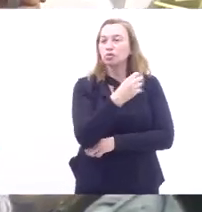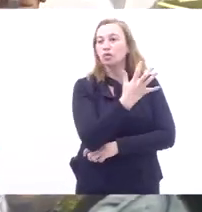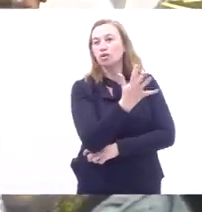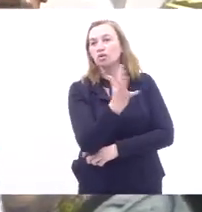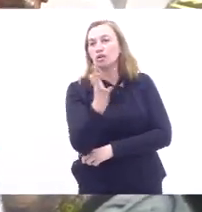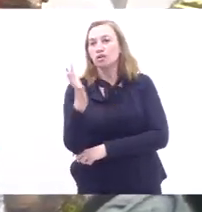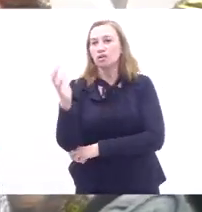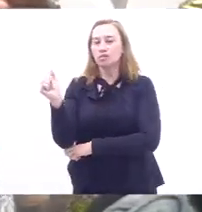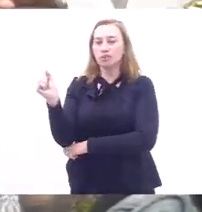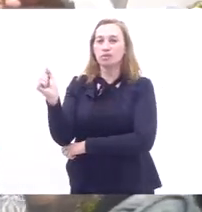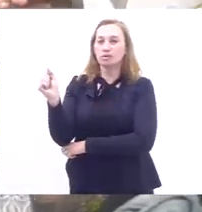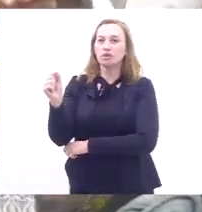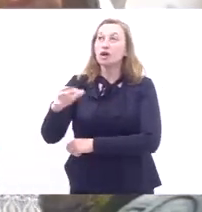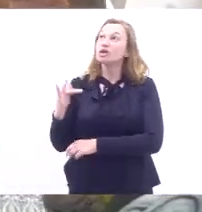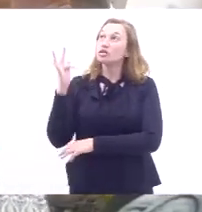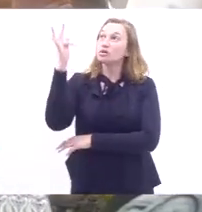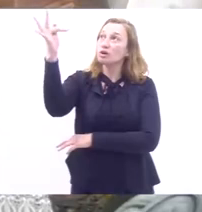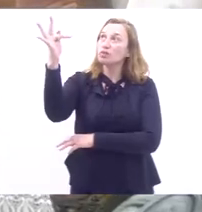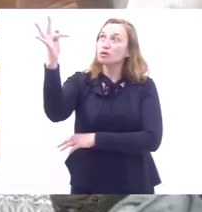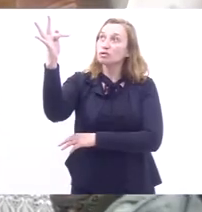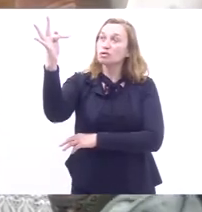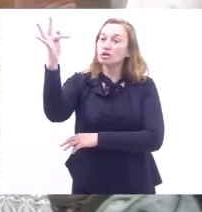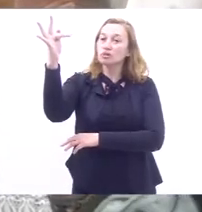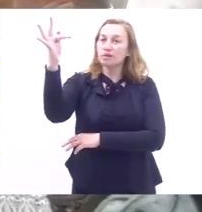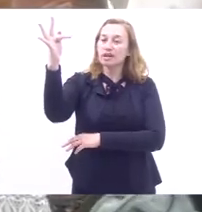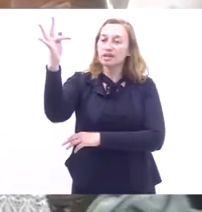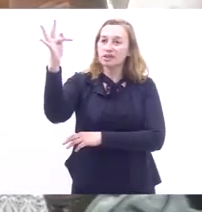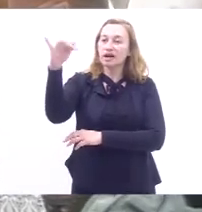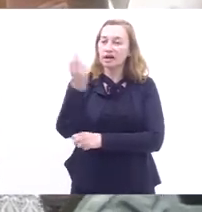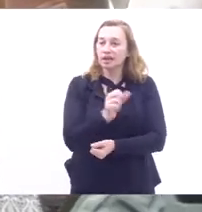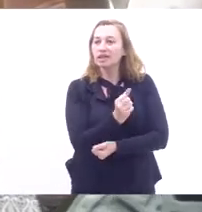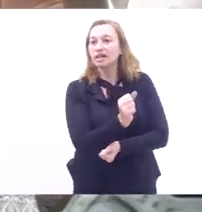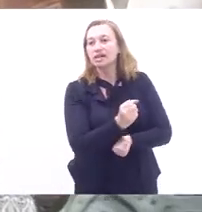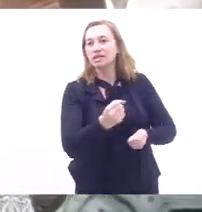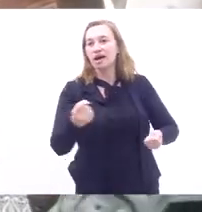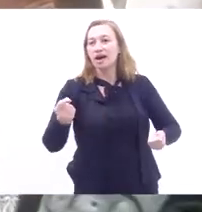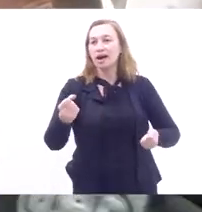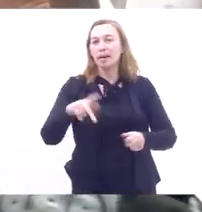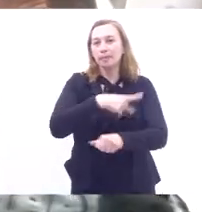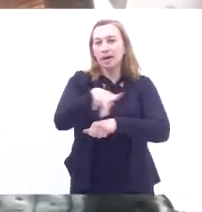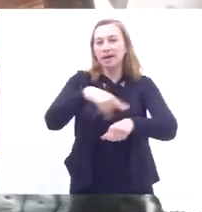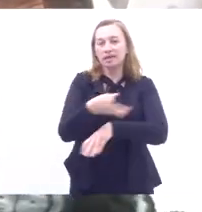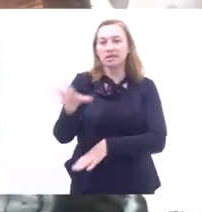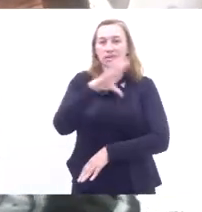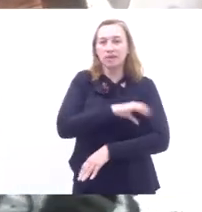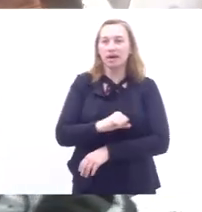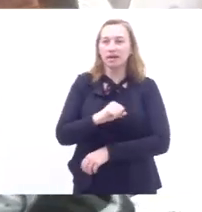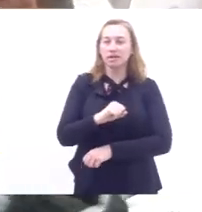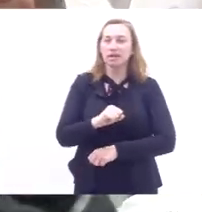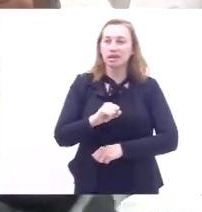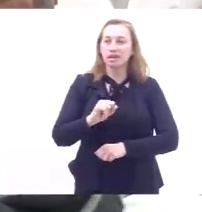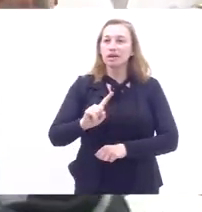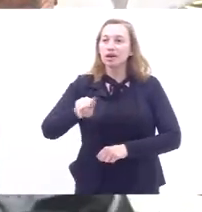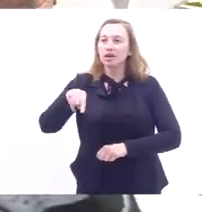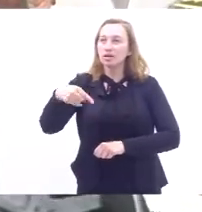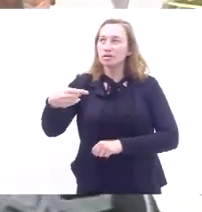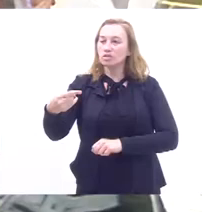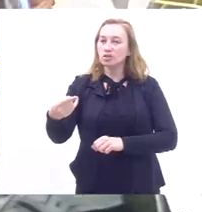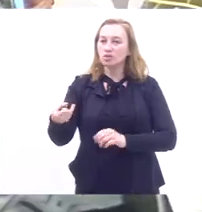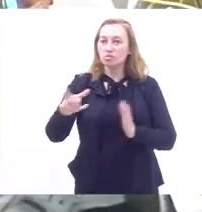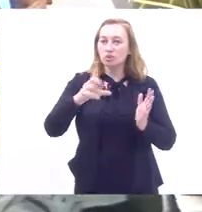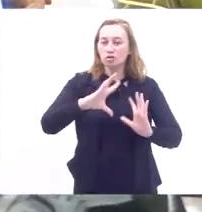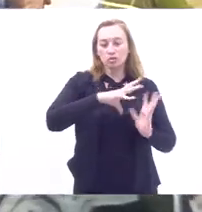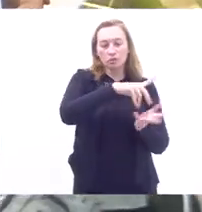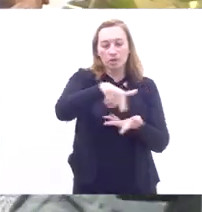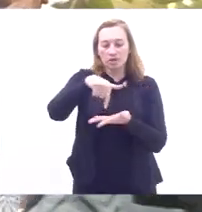pávido, colosso, e o teu futuro espelha essa grandeza, terra adorada. Entre